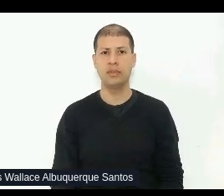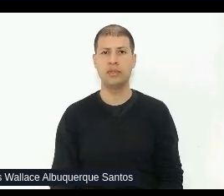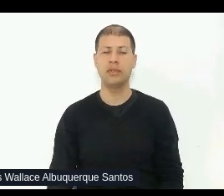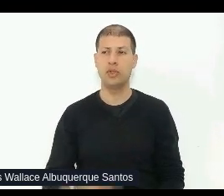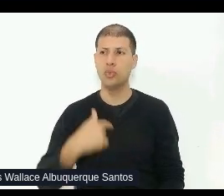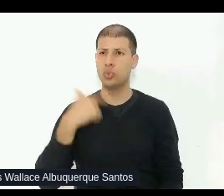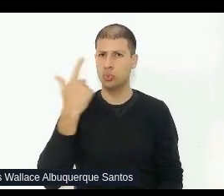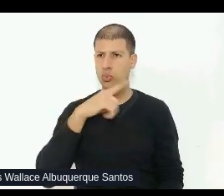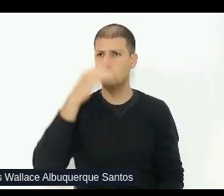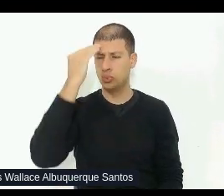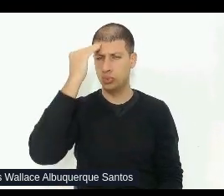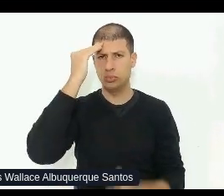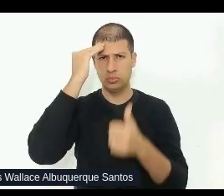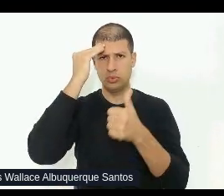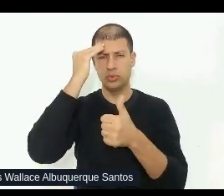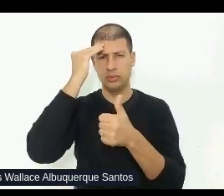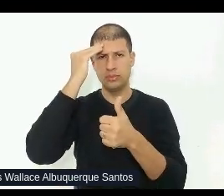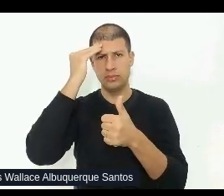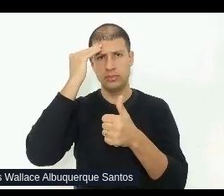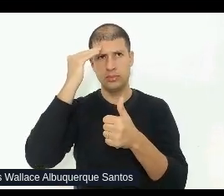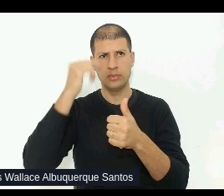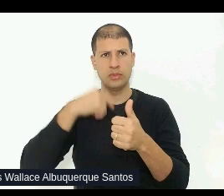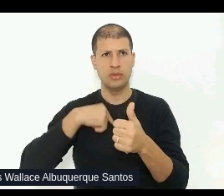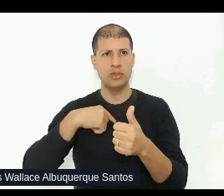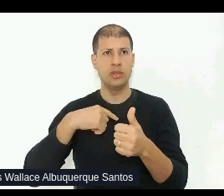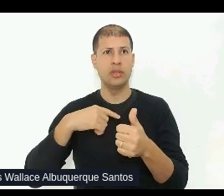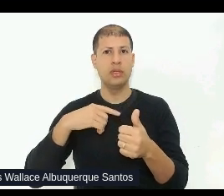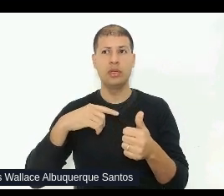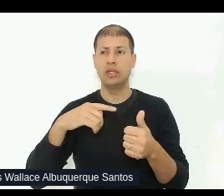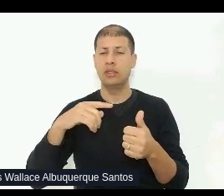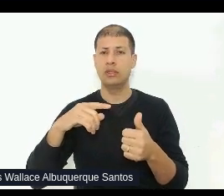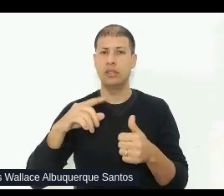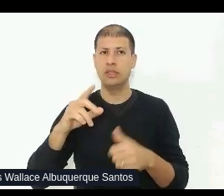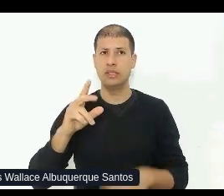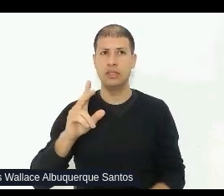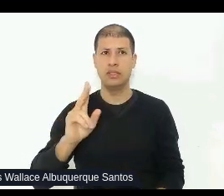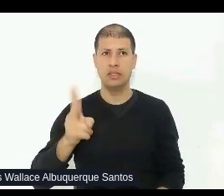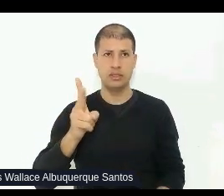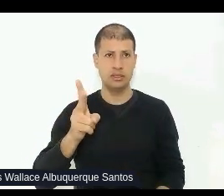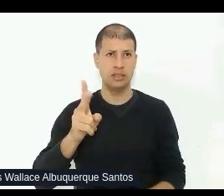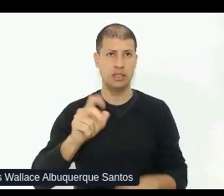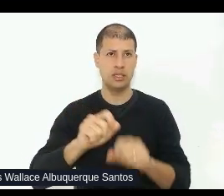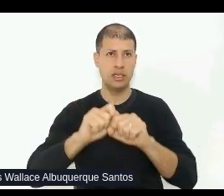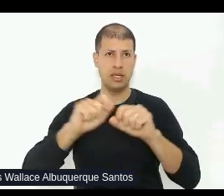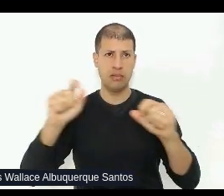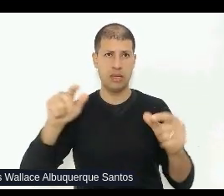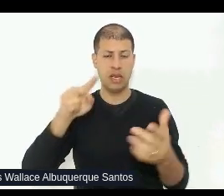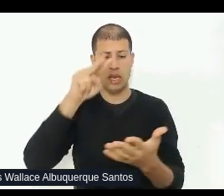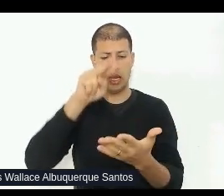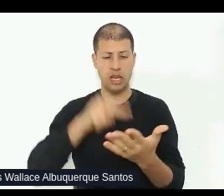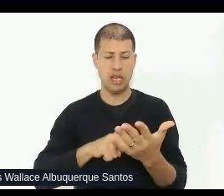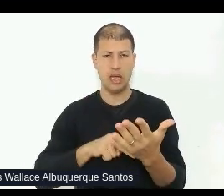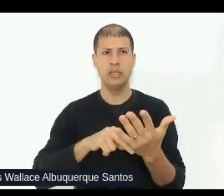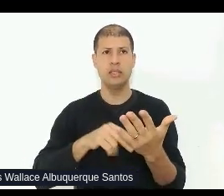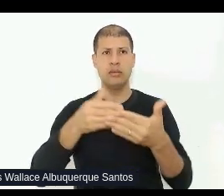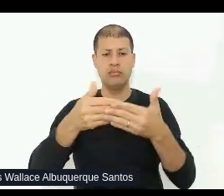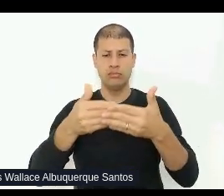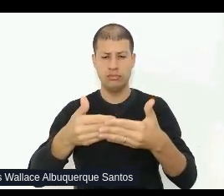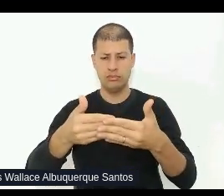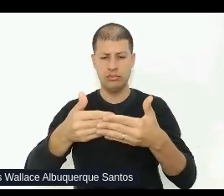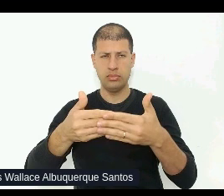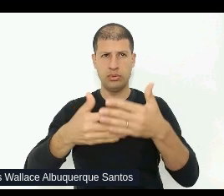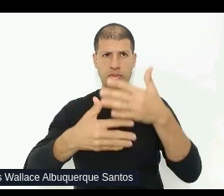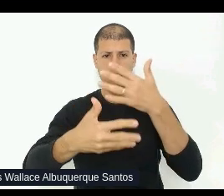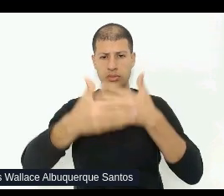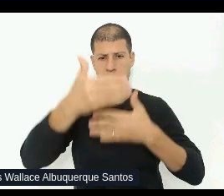né? Eu não sabia que todo cliente, quando abre uma conta, por exemplo, ele vai ler aquele termo, né, de consentimento lá, está escrito que